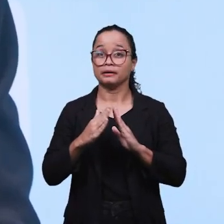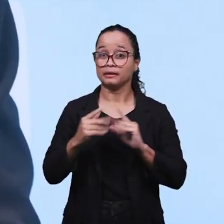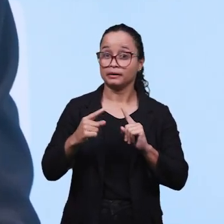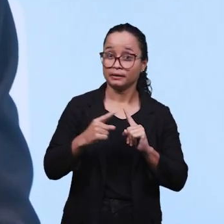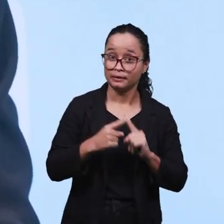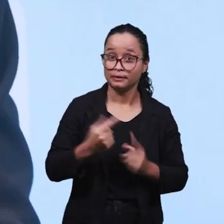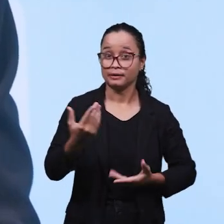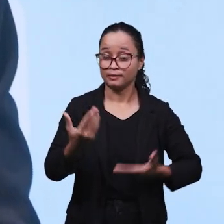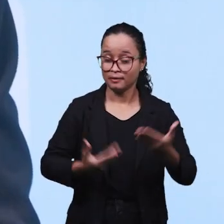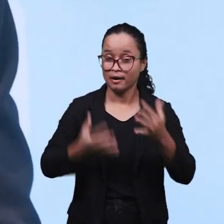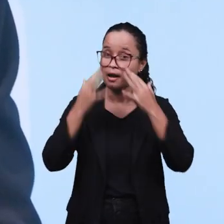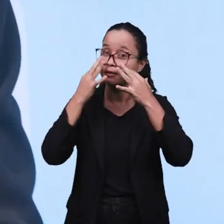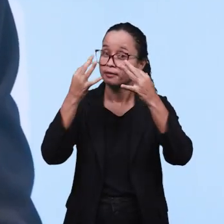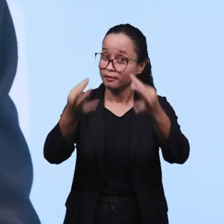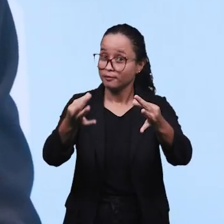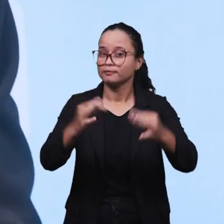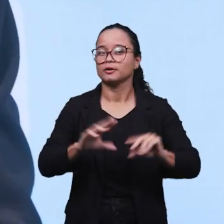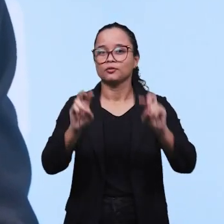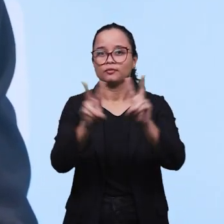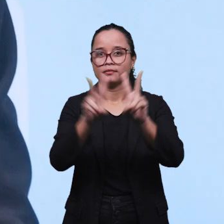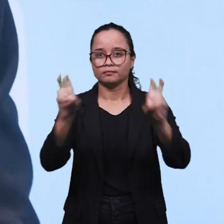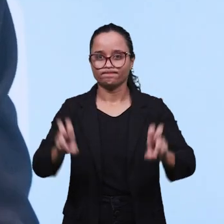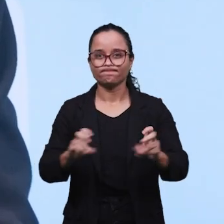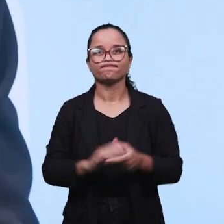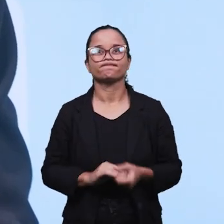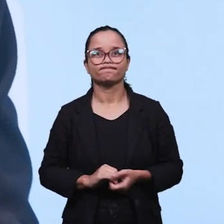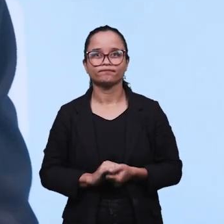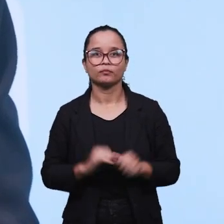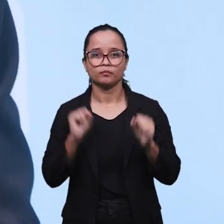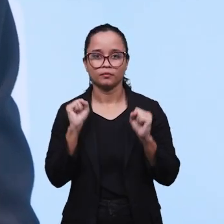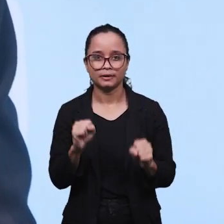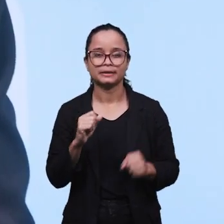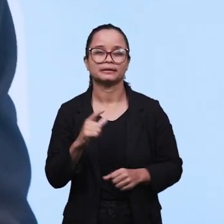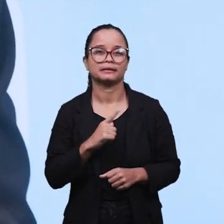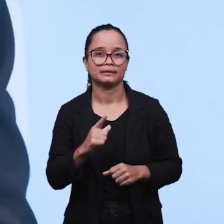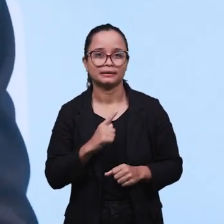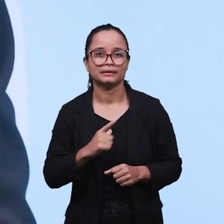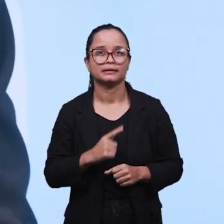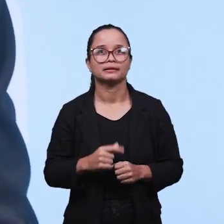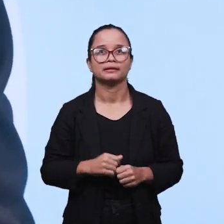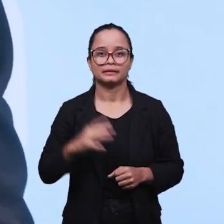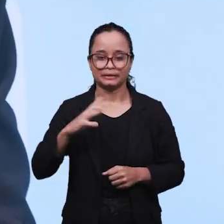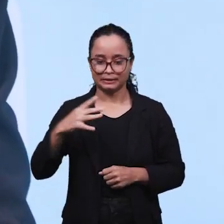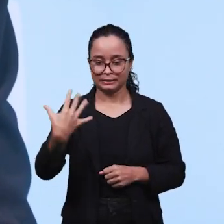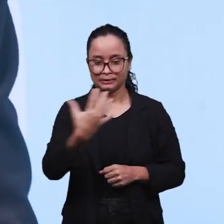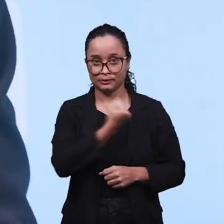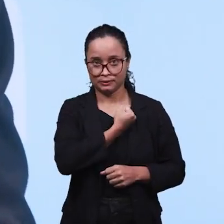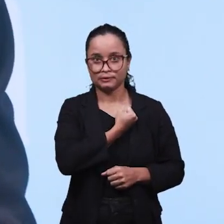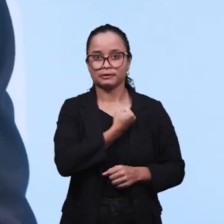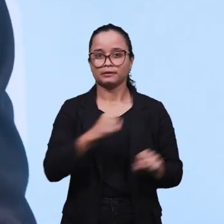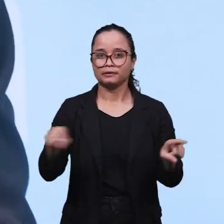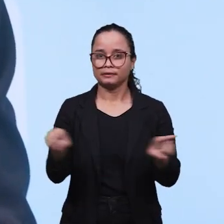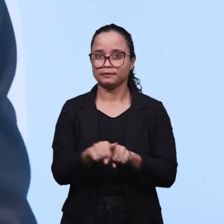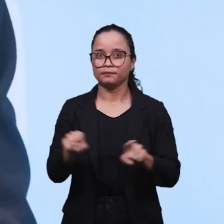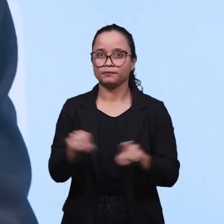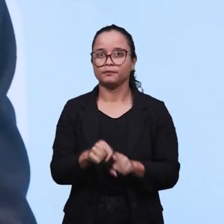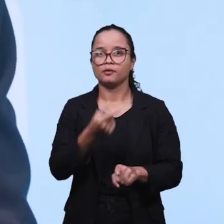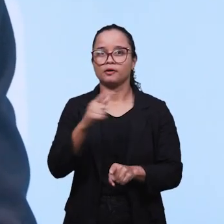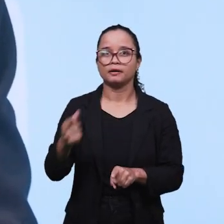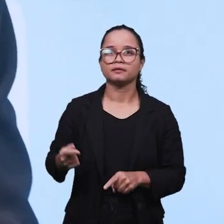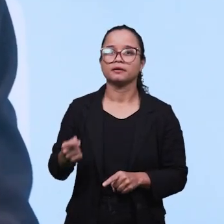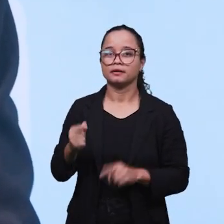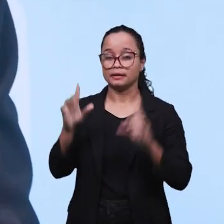para esse assunto, e que muitas vidas com acessibilidade possam ter tanto salvação quanto aqueles que ainda não